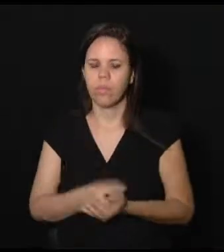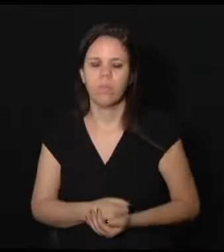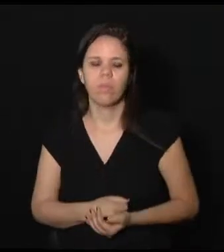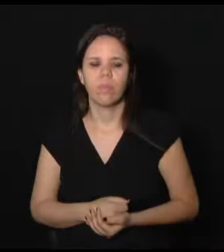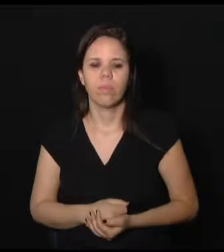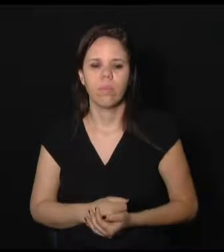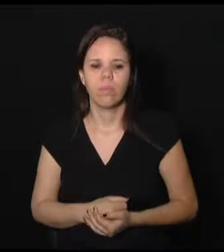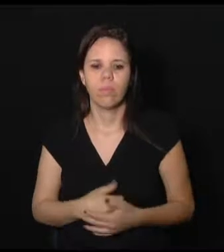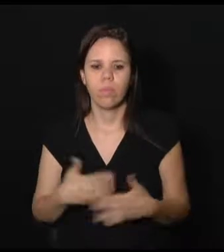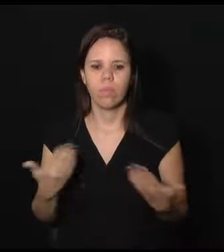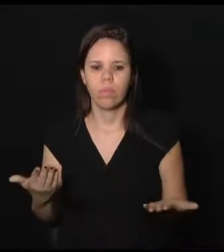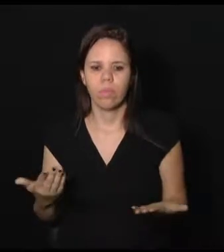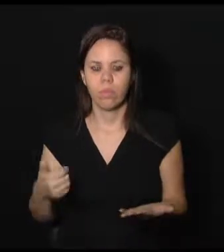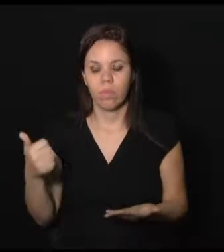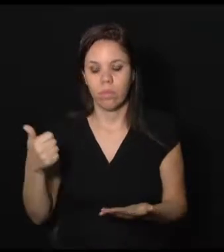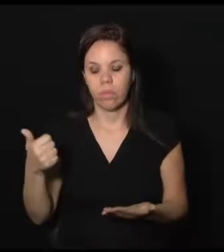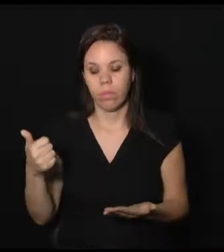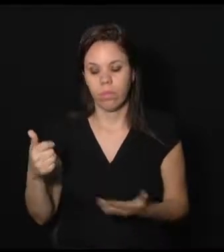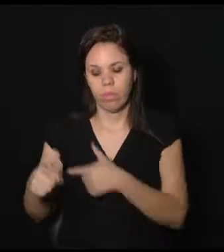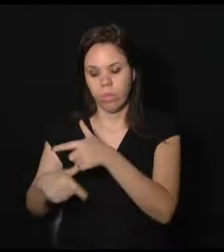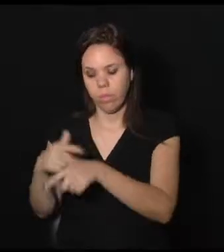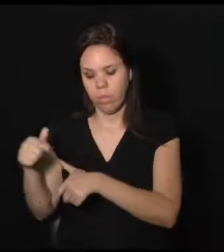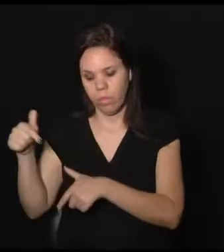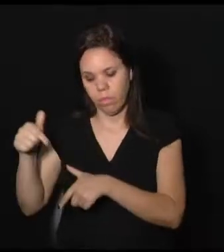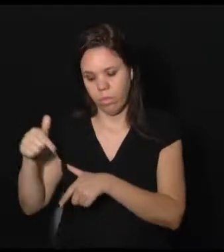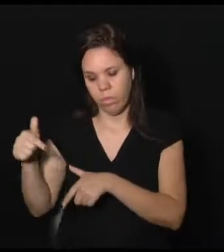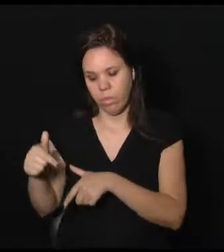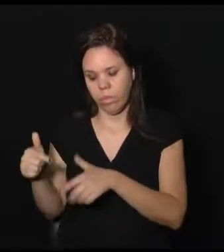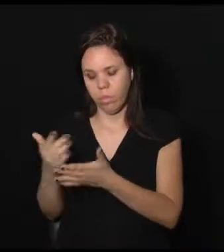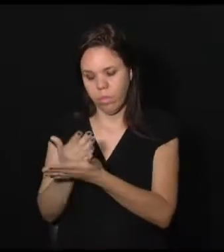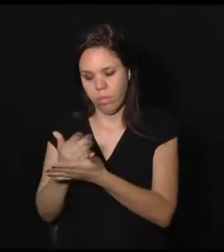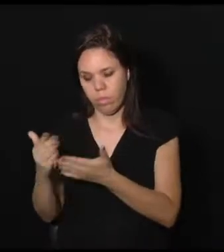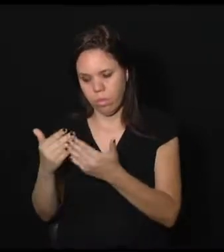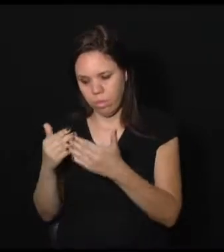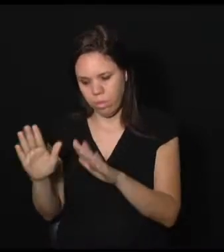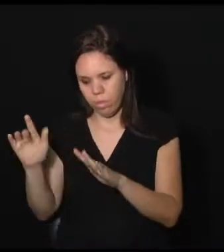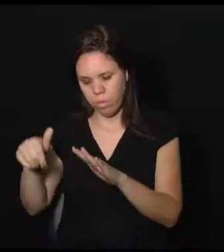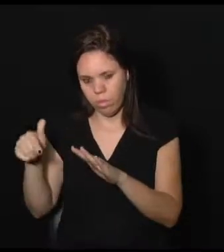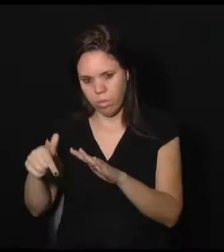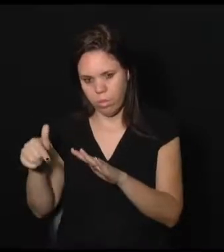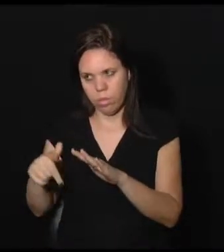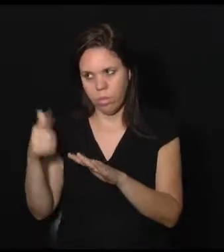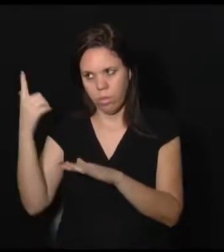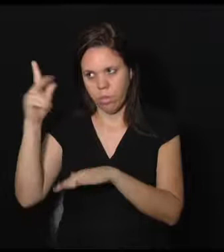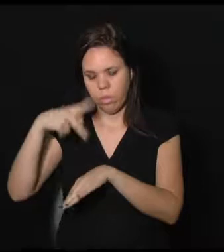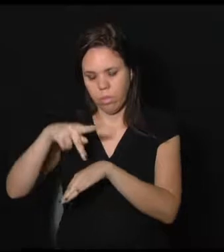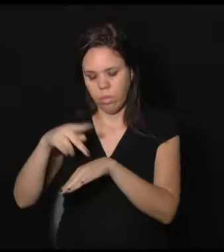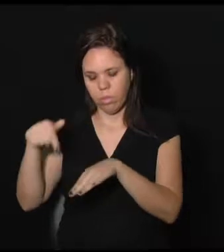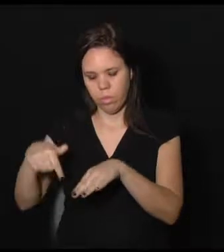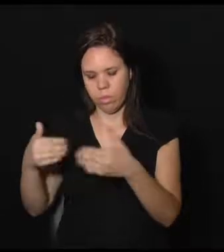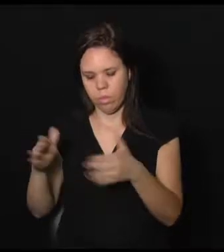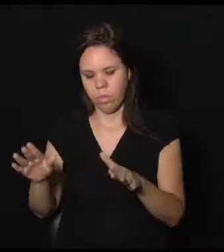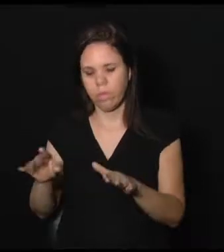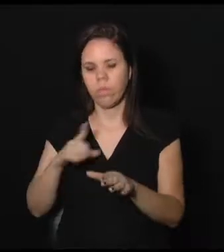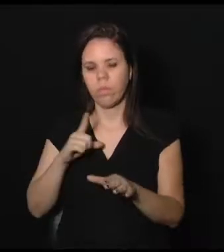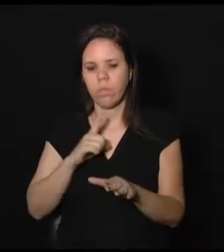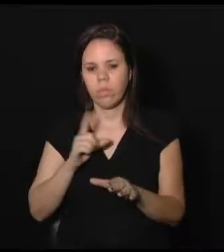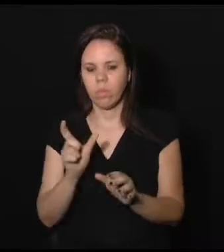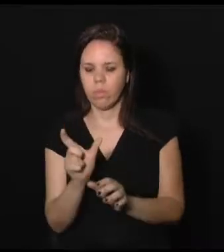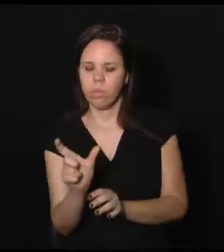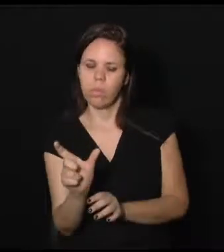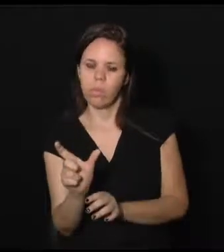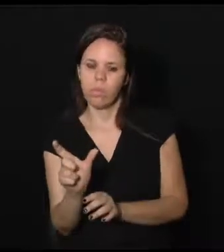quando o primeiro ato dela, para ela iniciar suas operações no comércio exterior, é a chamada habilitação